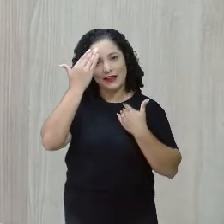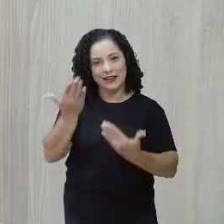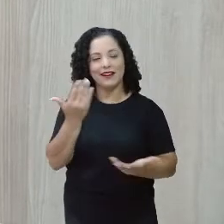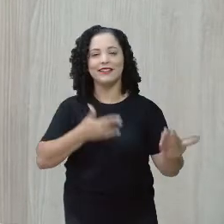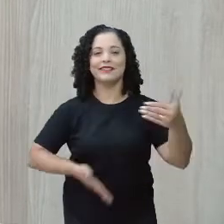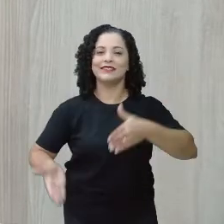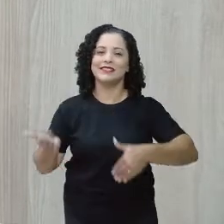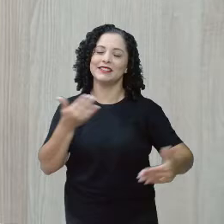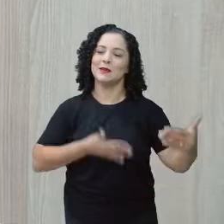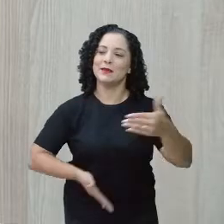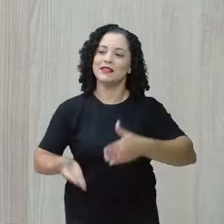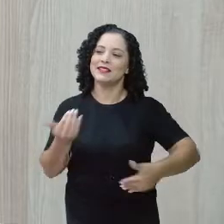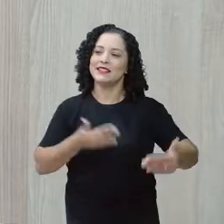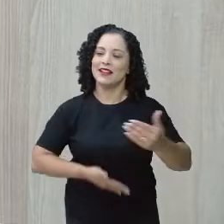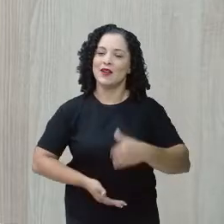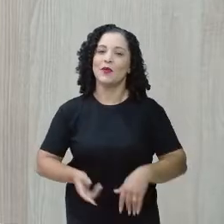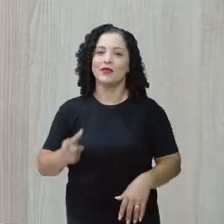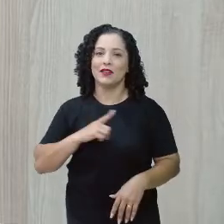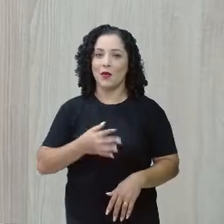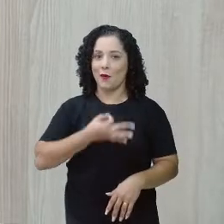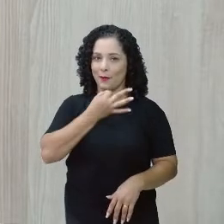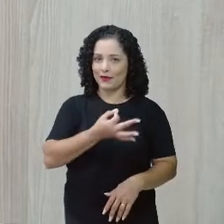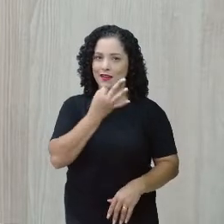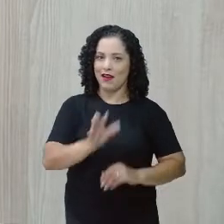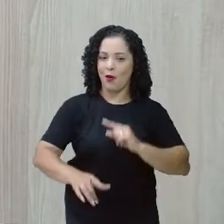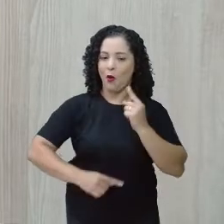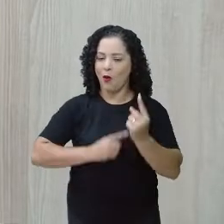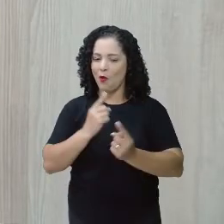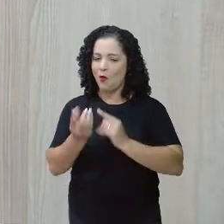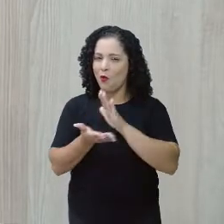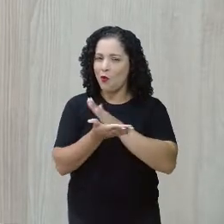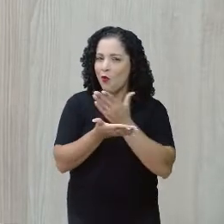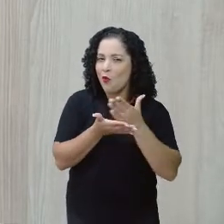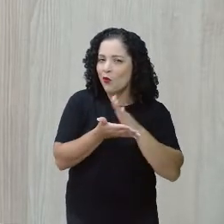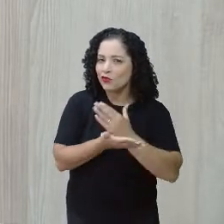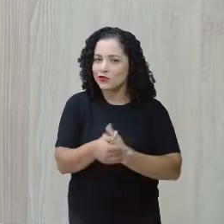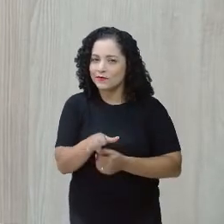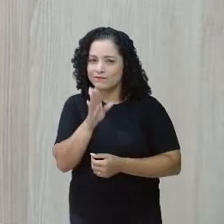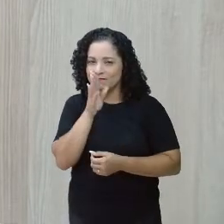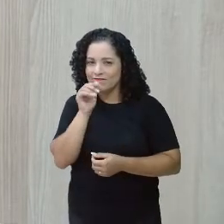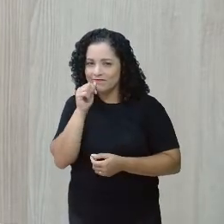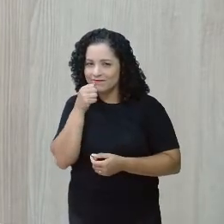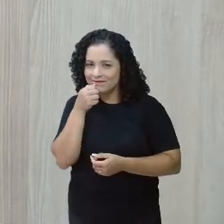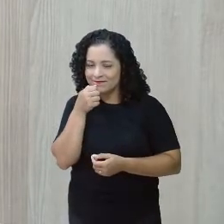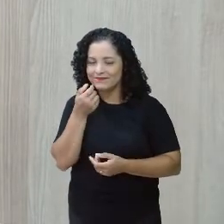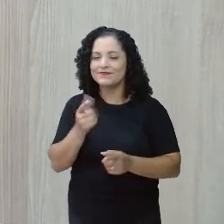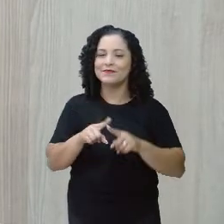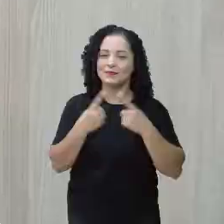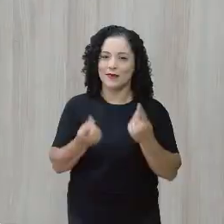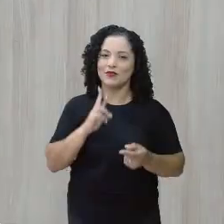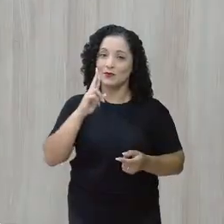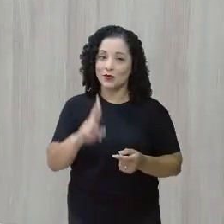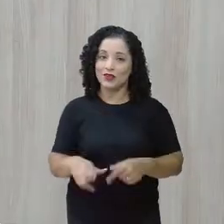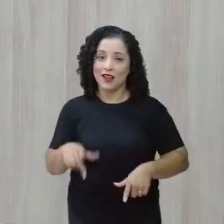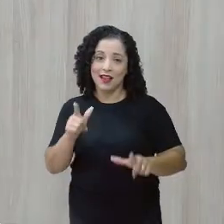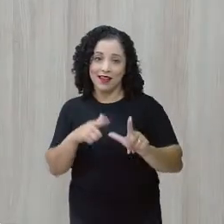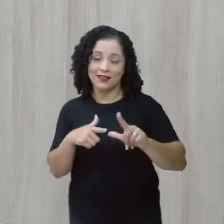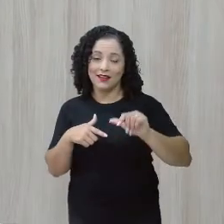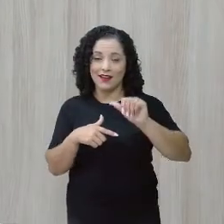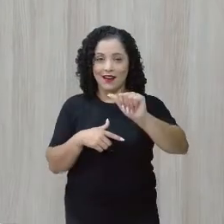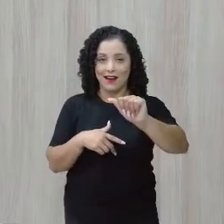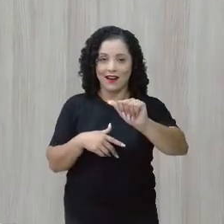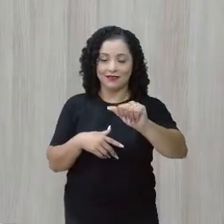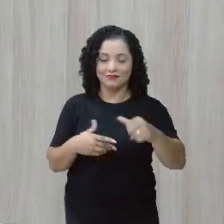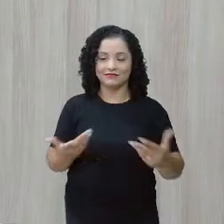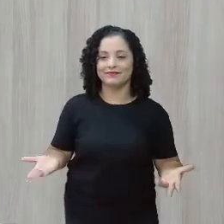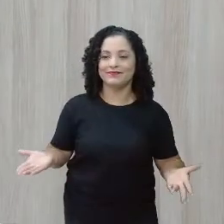agora para falar, não é? Tem muitos aqui caladinhos, mas Maria respondeu aqui a letra A. E aí, pessoal?